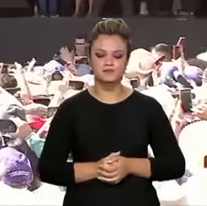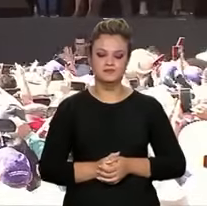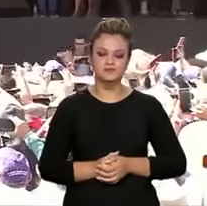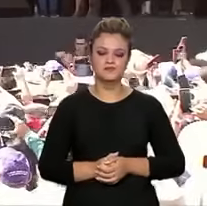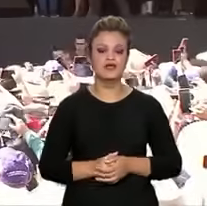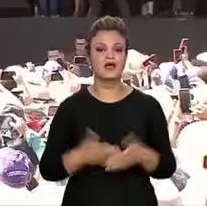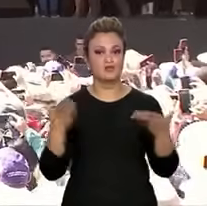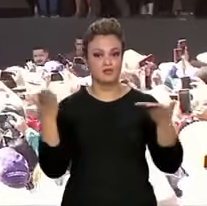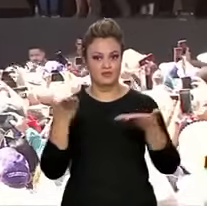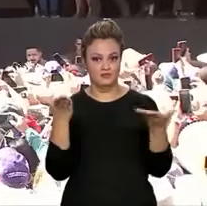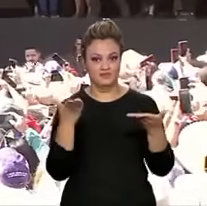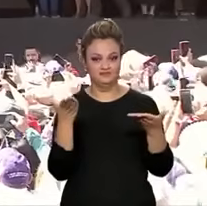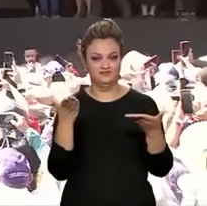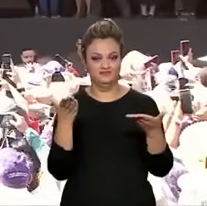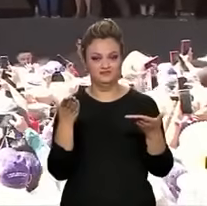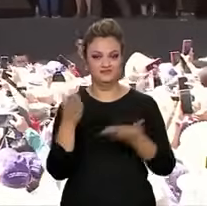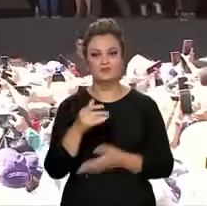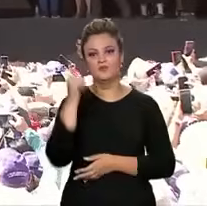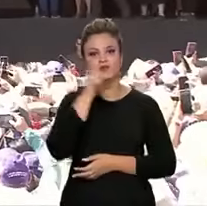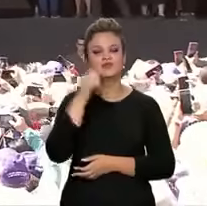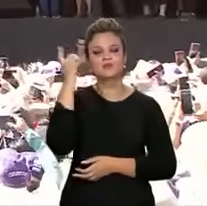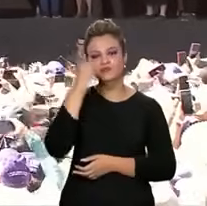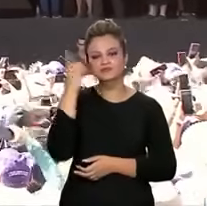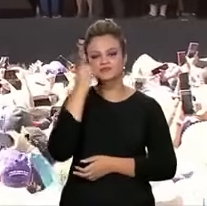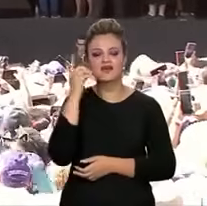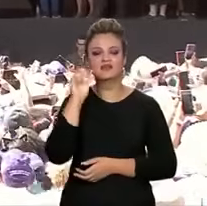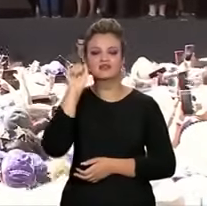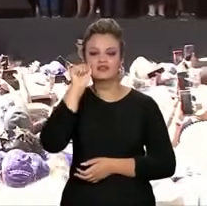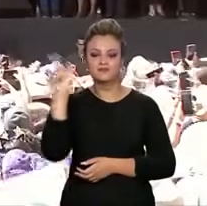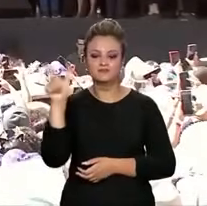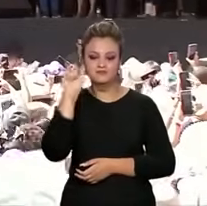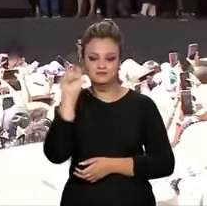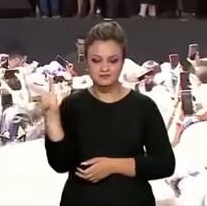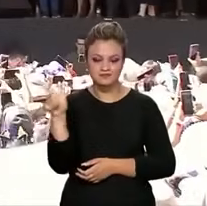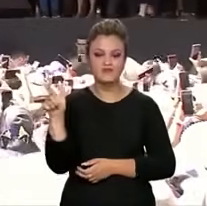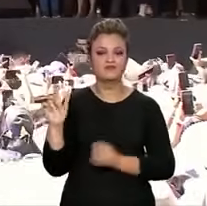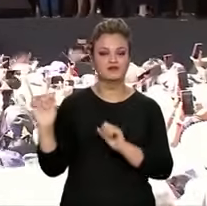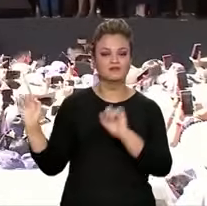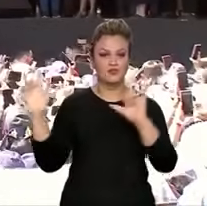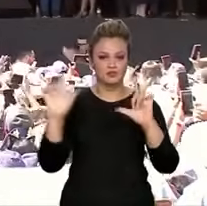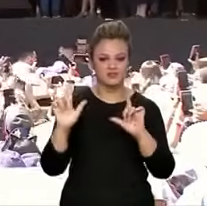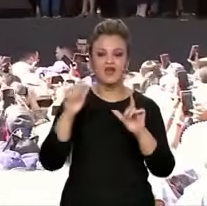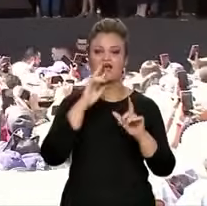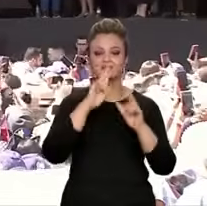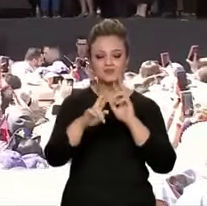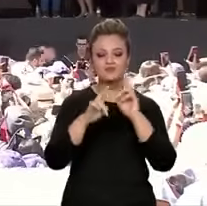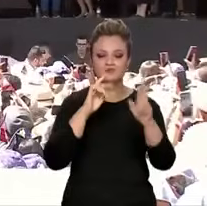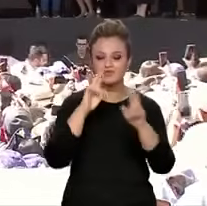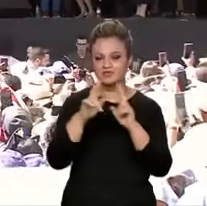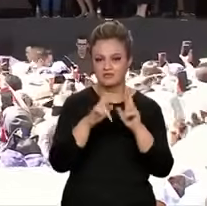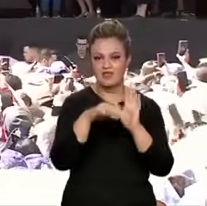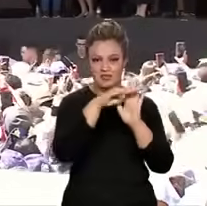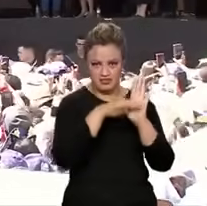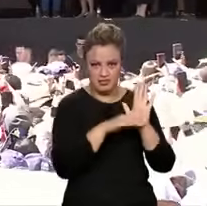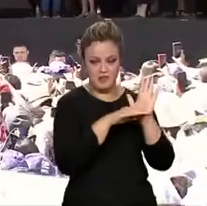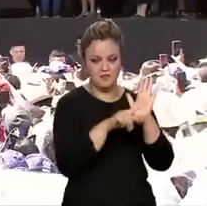neste momento a deputada Maria do Rosário apresentará a resposta a pauta Legislativa